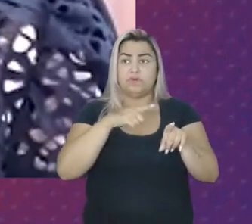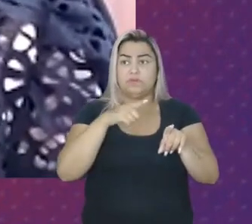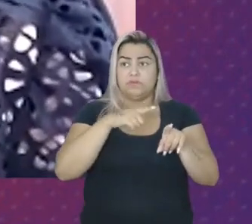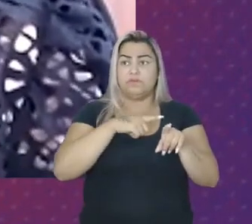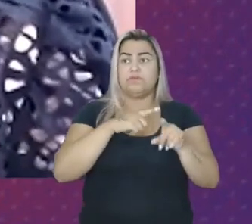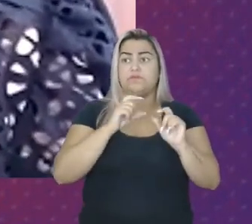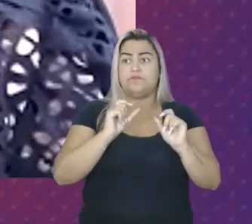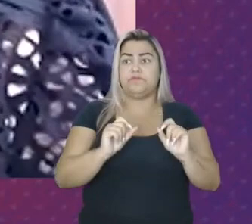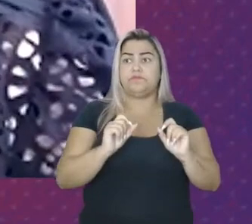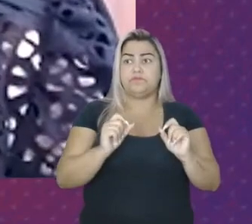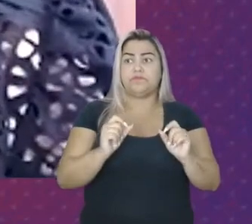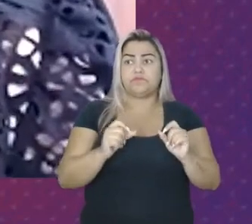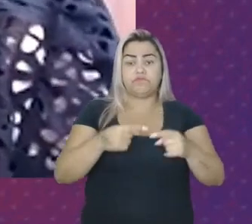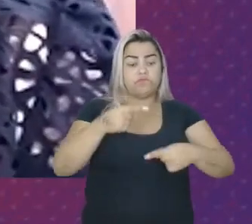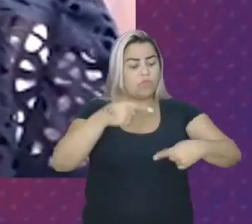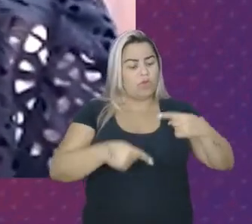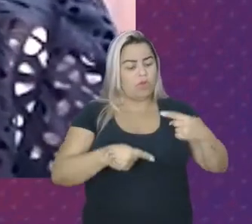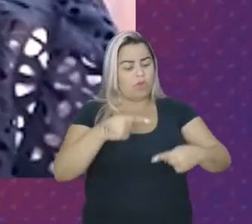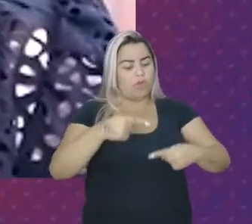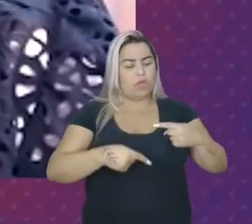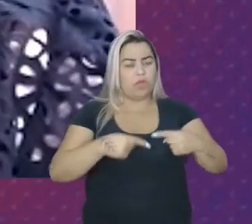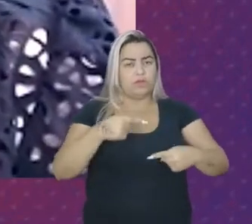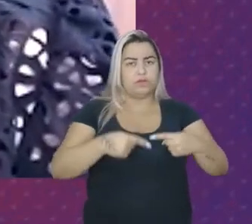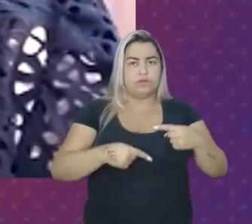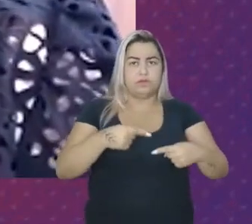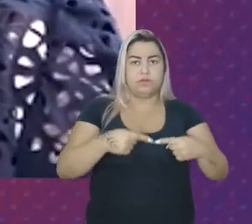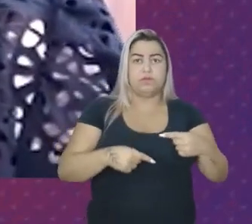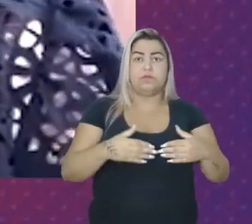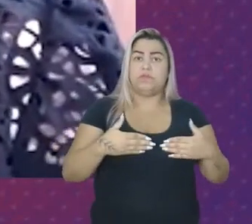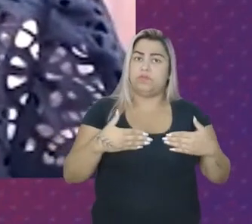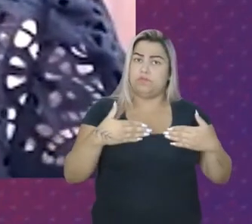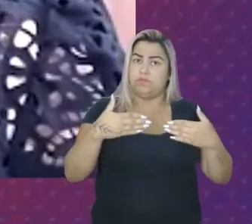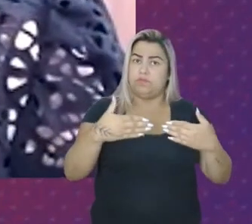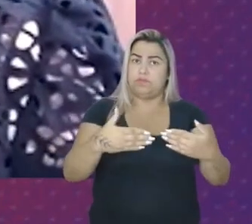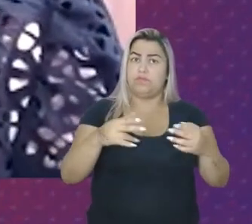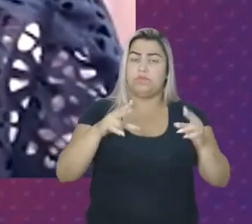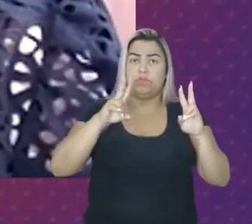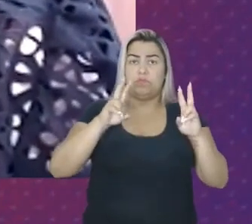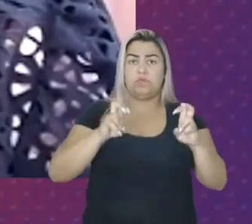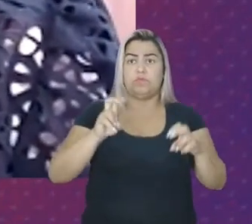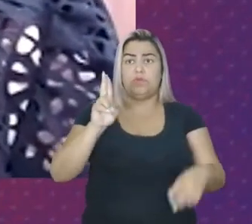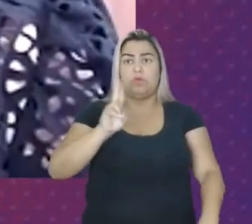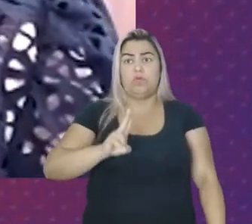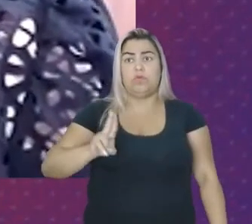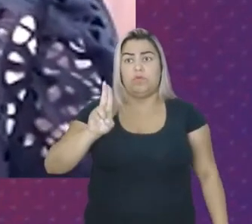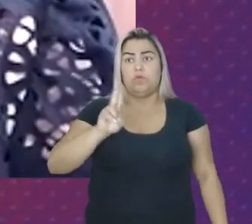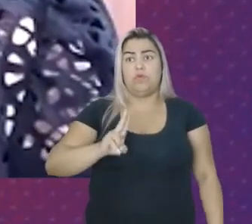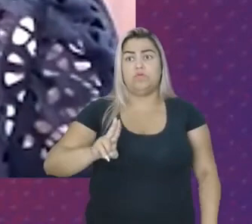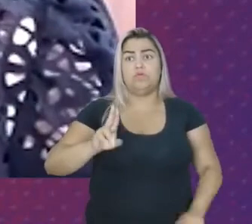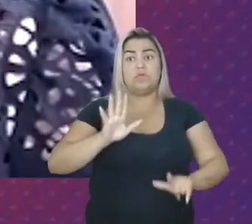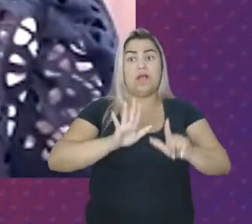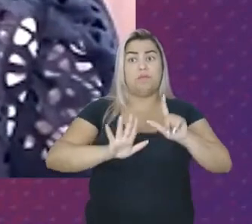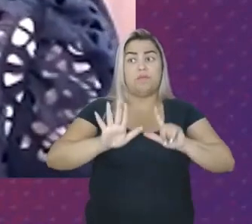num momento de discussão aqui no Ministério sobre o uso das plataformas, né?